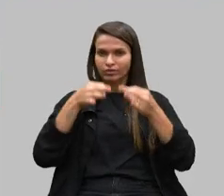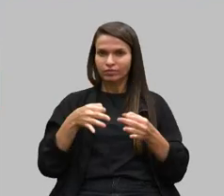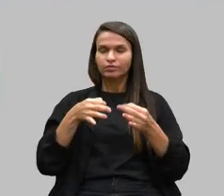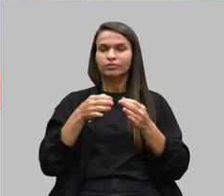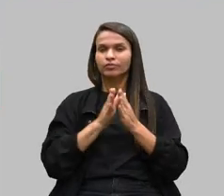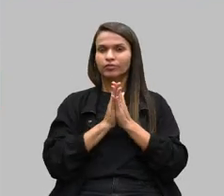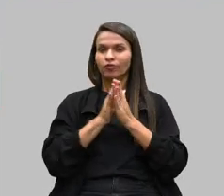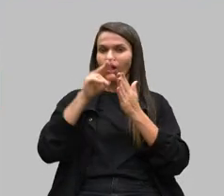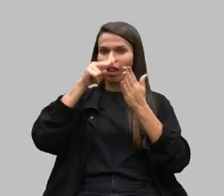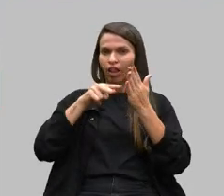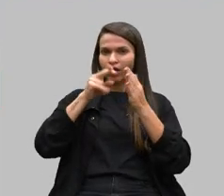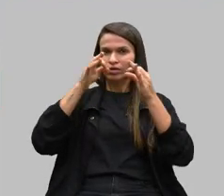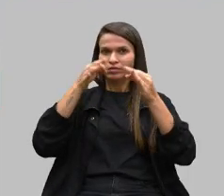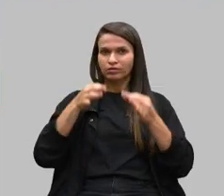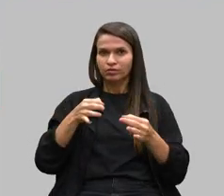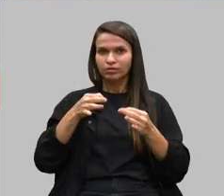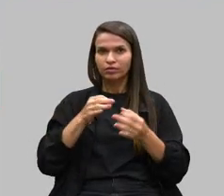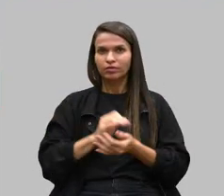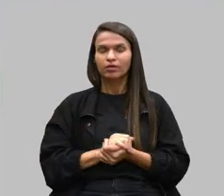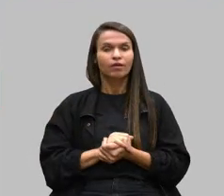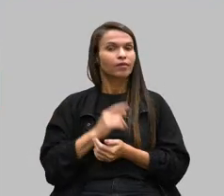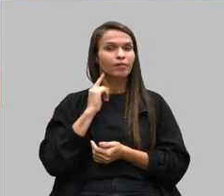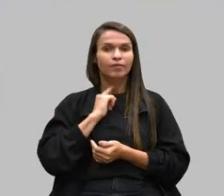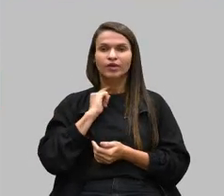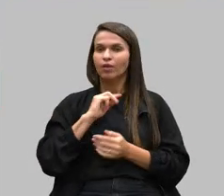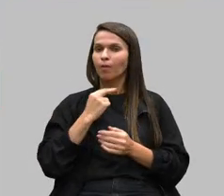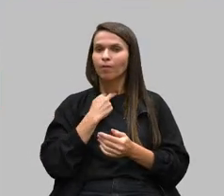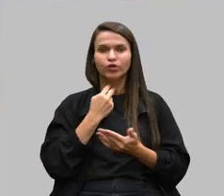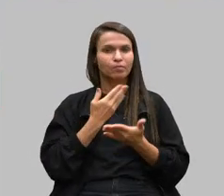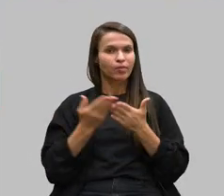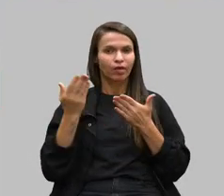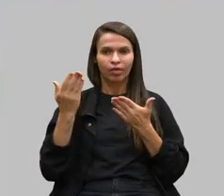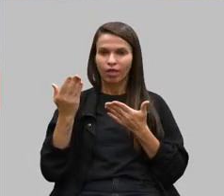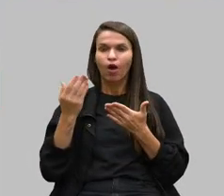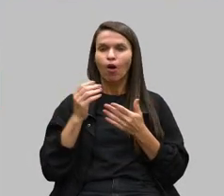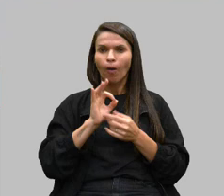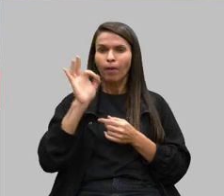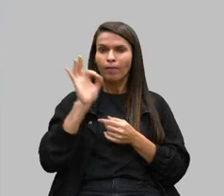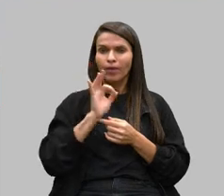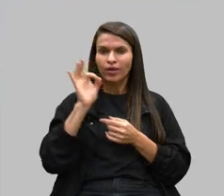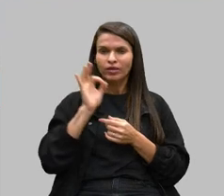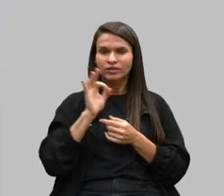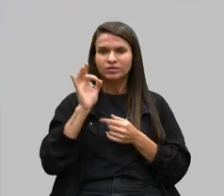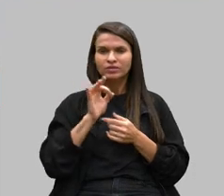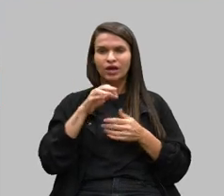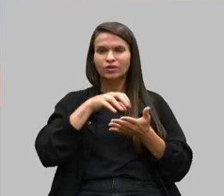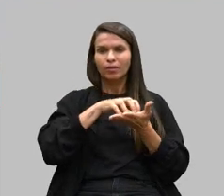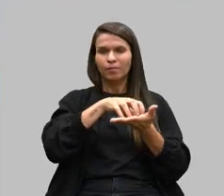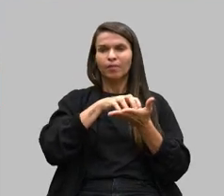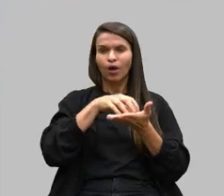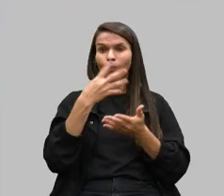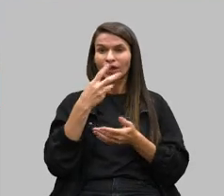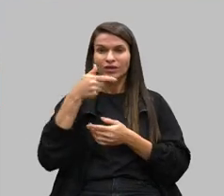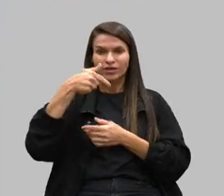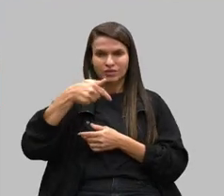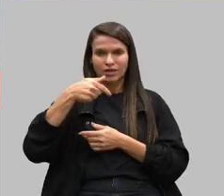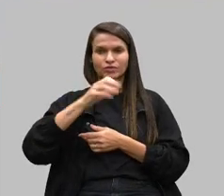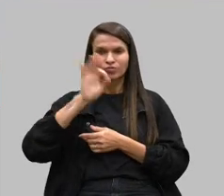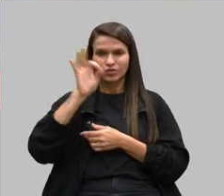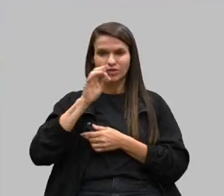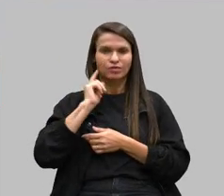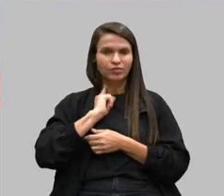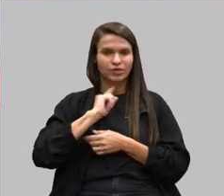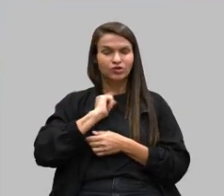para mim lá ó nó Minas não pode perder o temp Olha o percentual da nossa malha 47% Minas Gerais